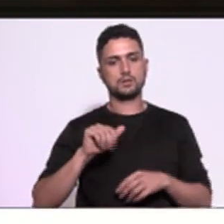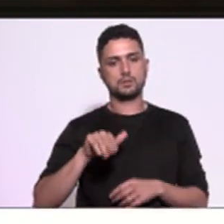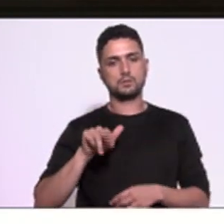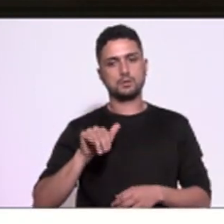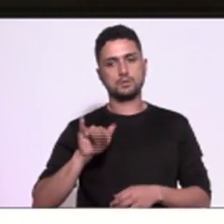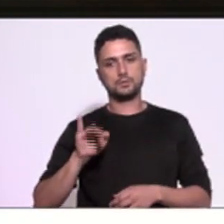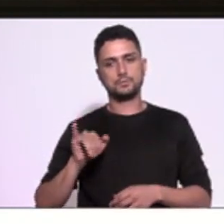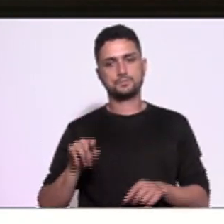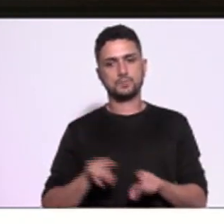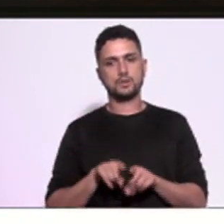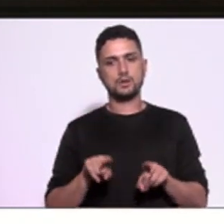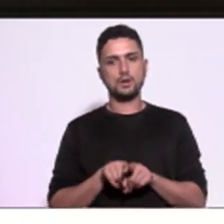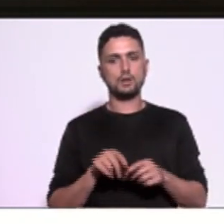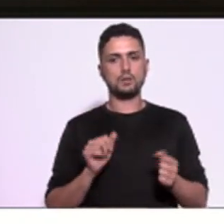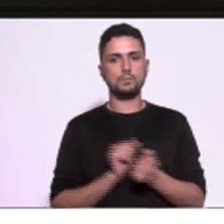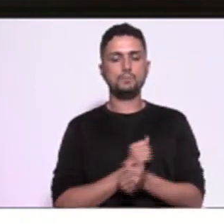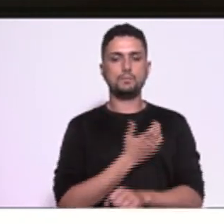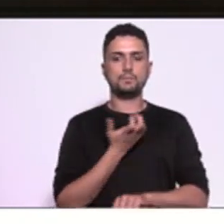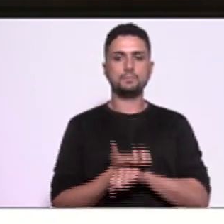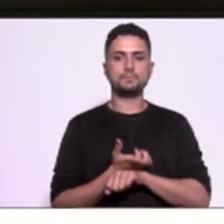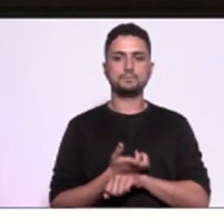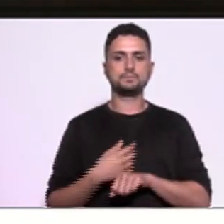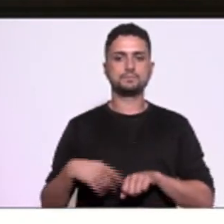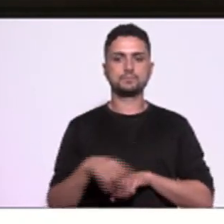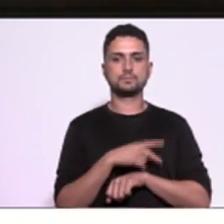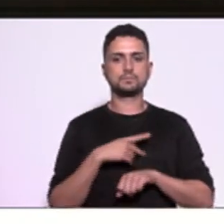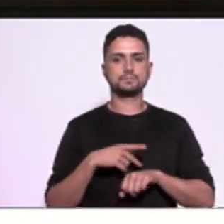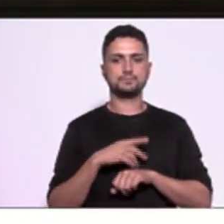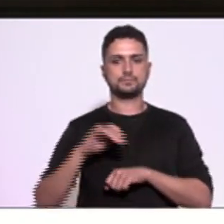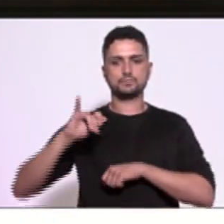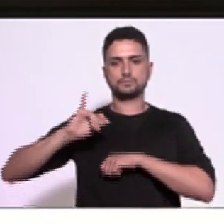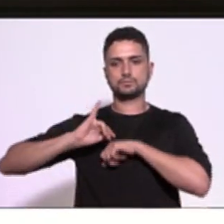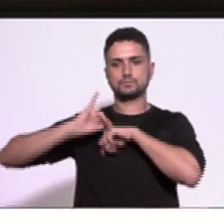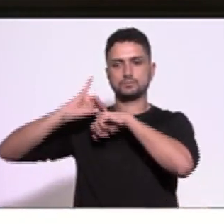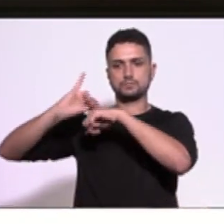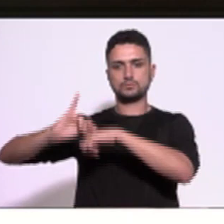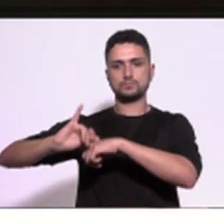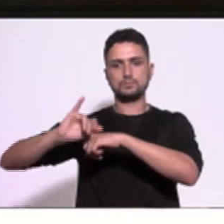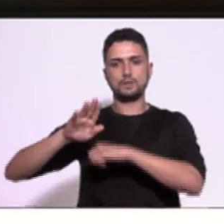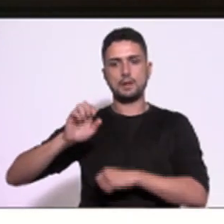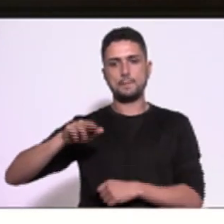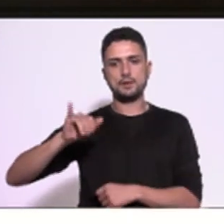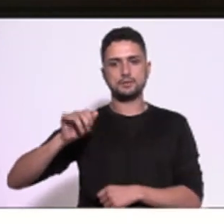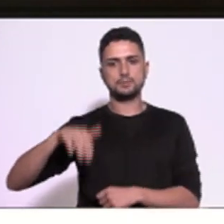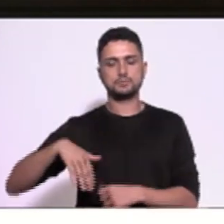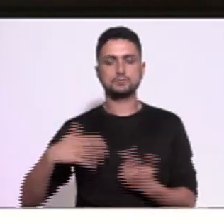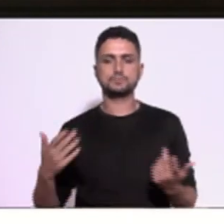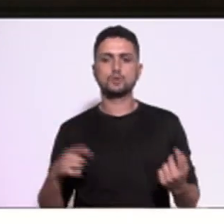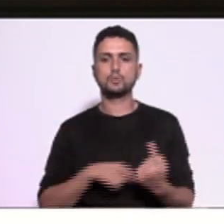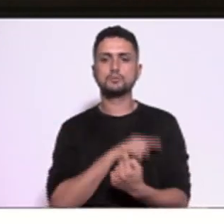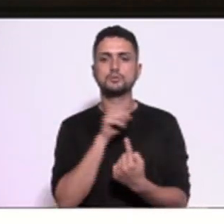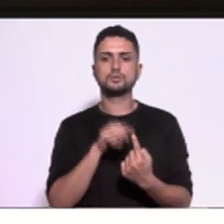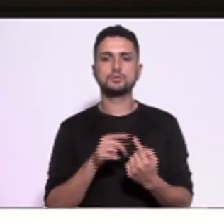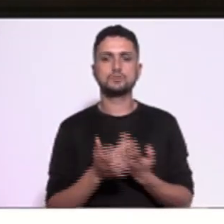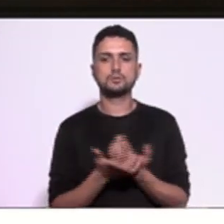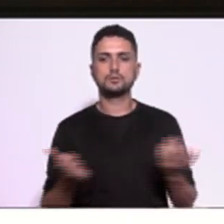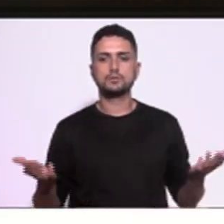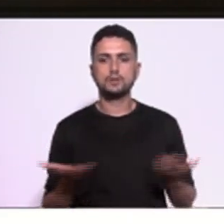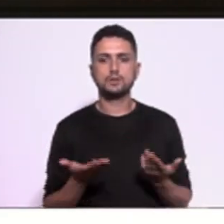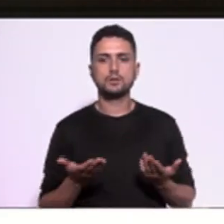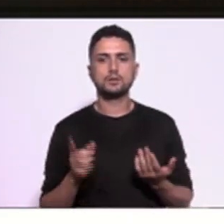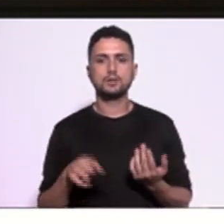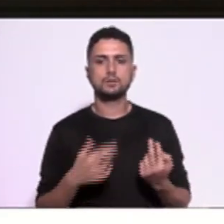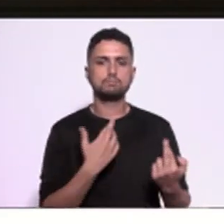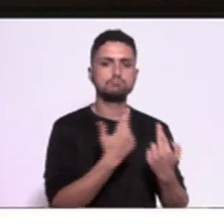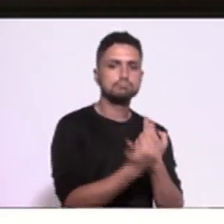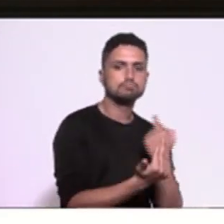República com um monumento a Benjamin Constant. O objetivo claro desta ação foi o de ampliar as relações